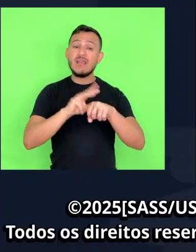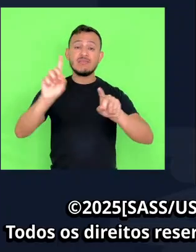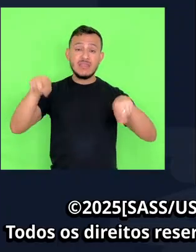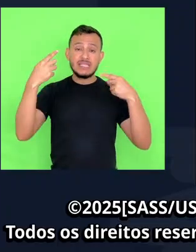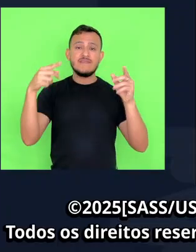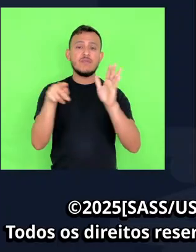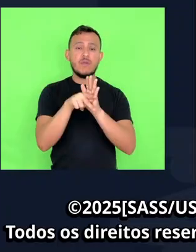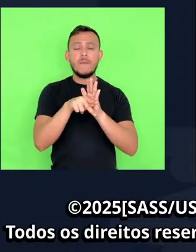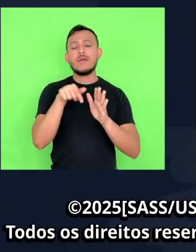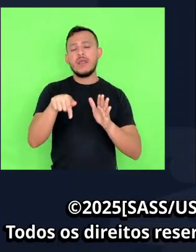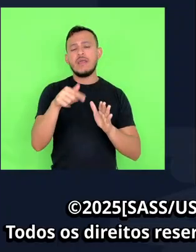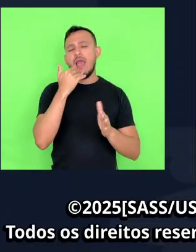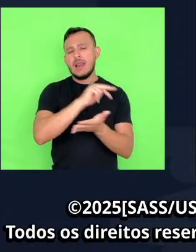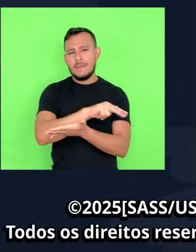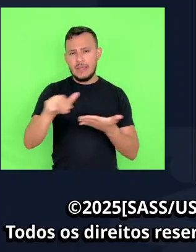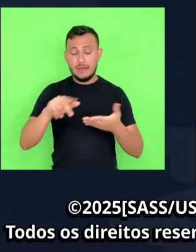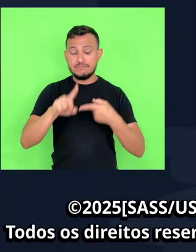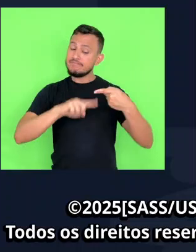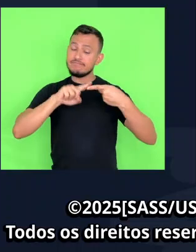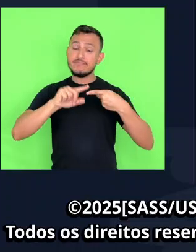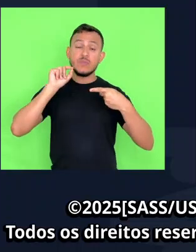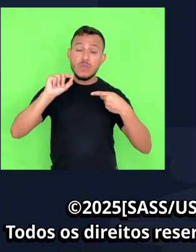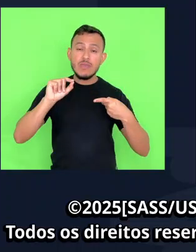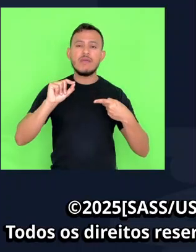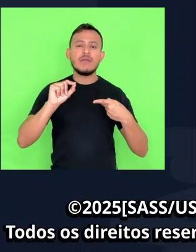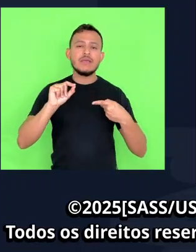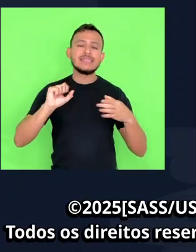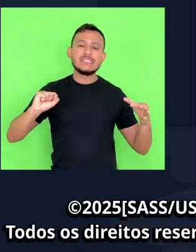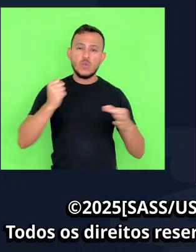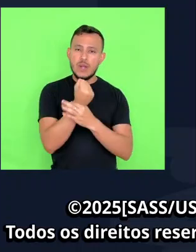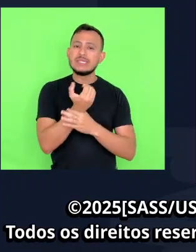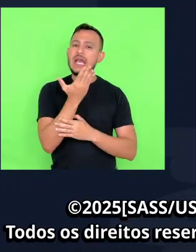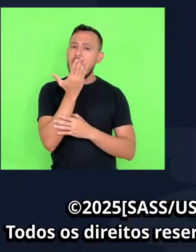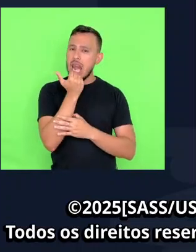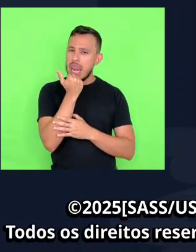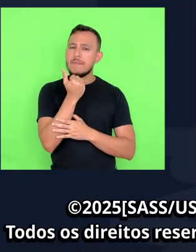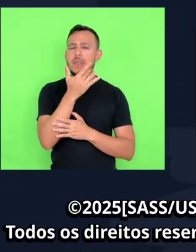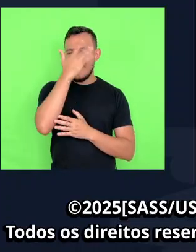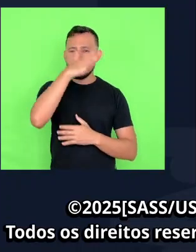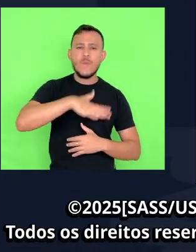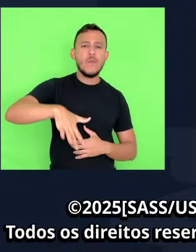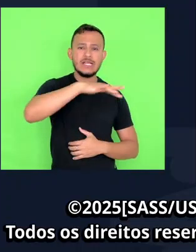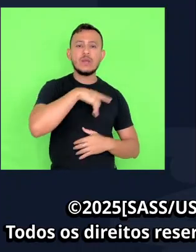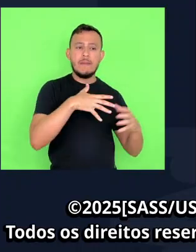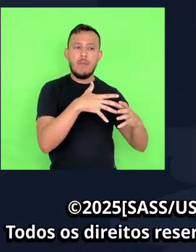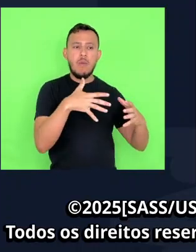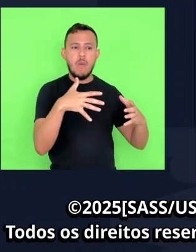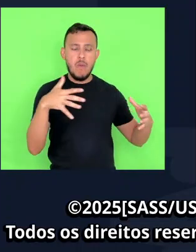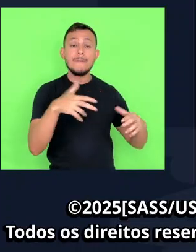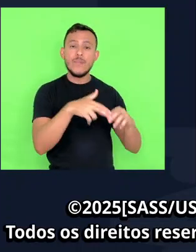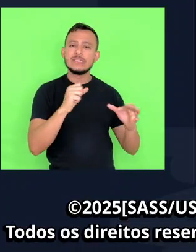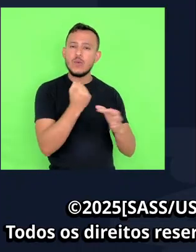sistemas alimentares. Primeiro, garantir a segurança alimentar e a nutrição de uma população crescente. Então,